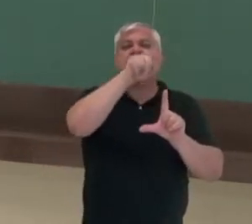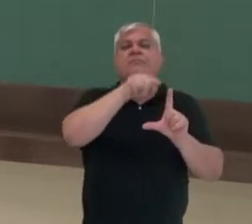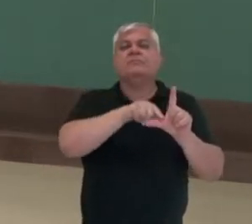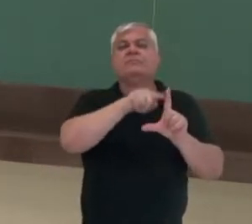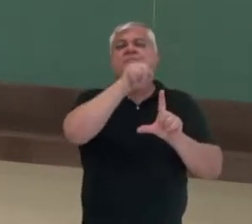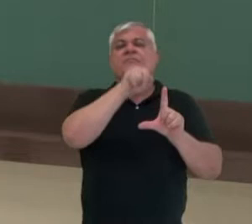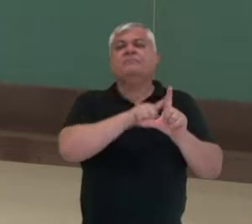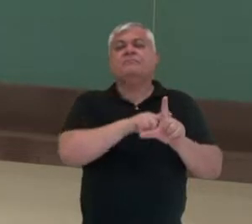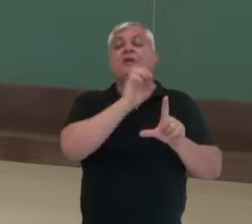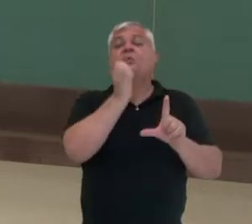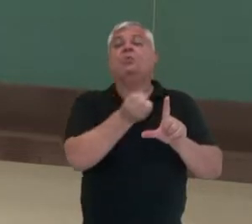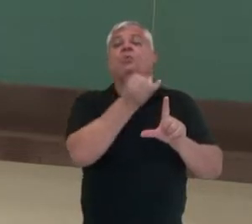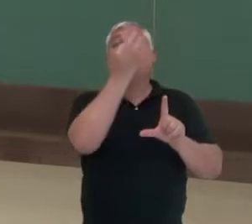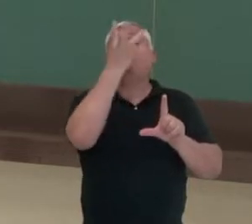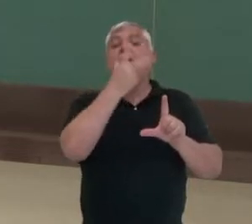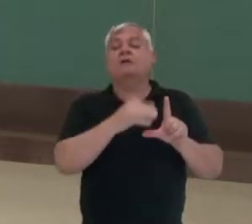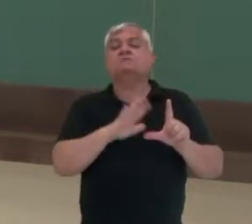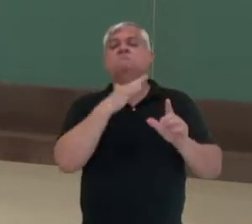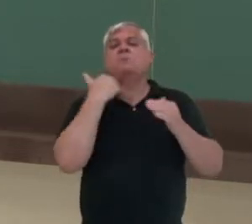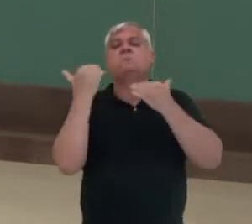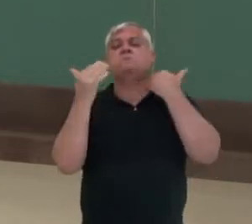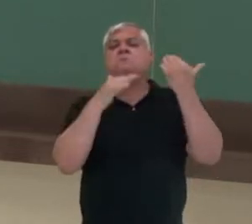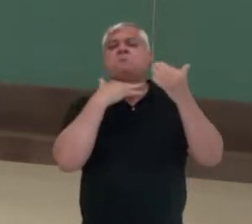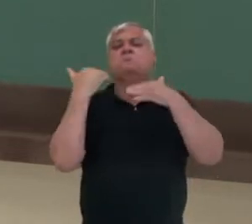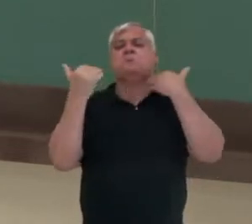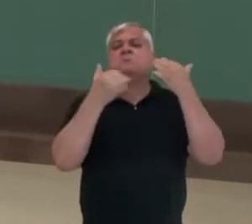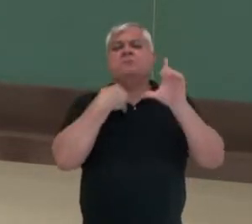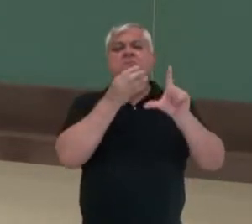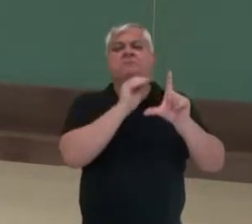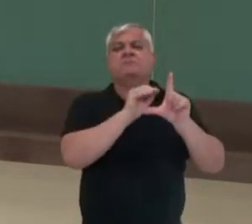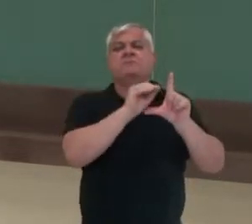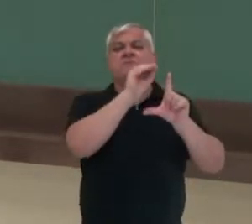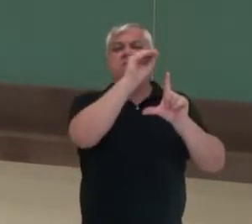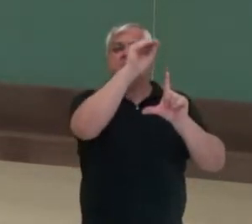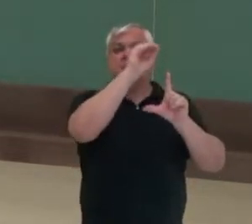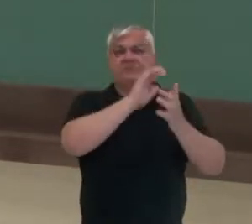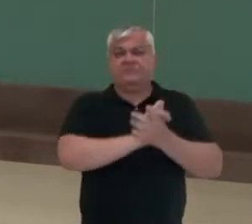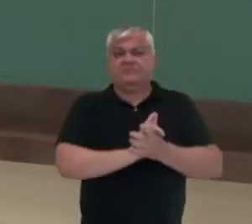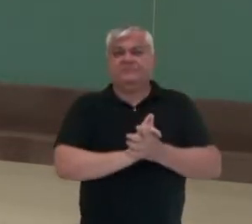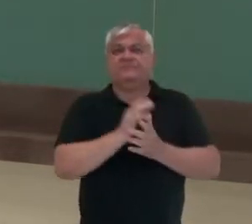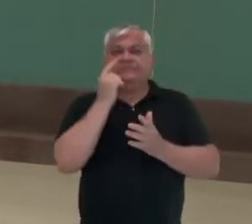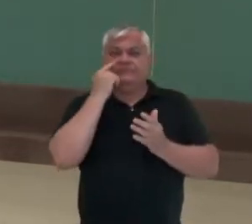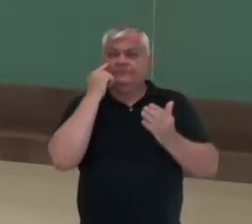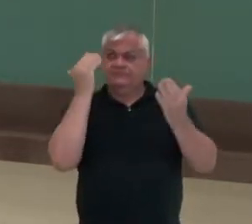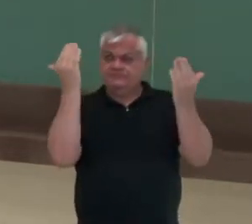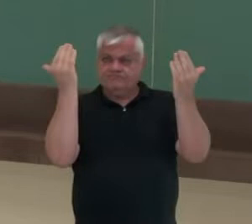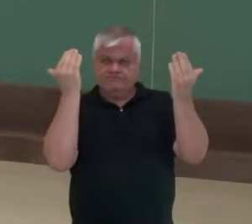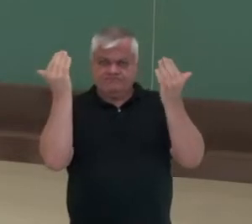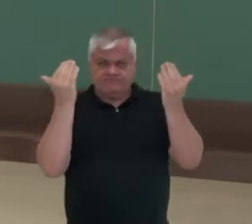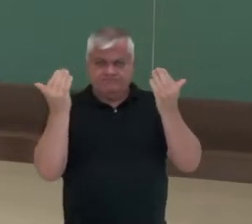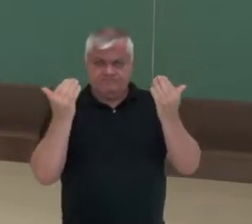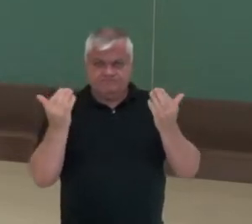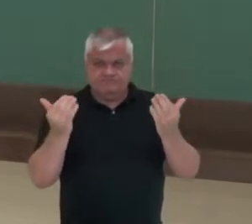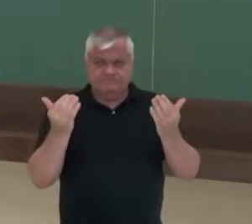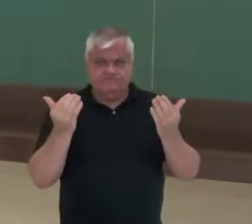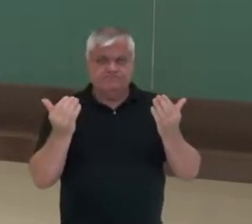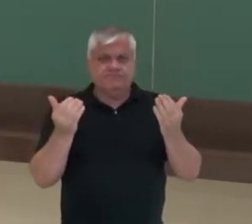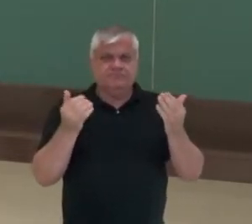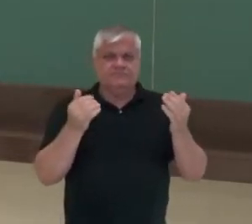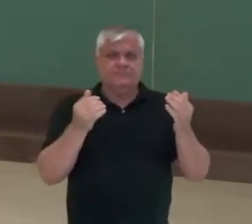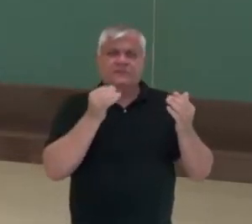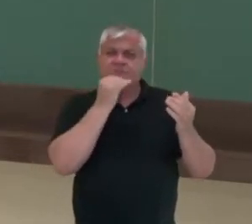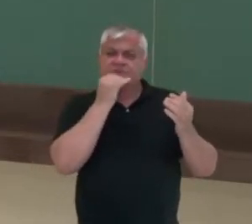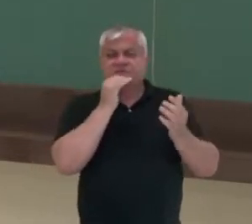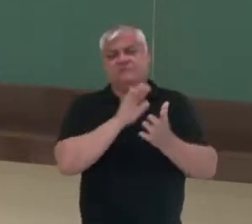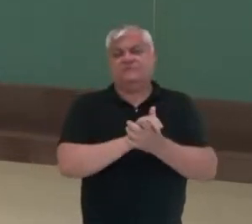vertical, nós temos o quê? A quantidade de mortes. Está até escrito aqui do ladinho. Então a gente consegue observar algum comportamento ali, né?